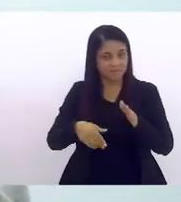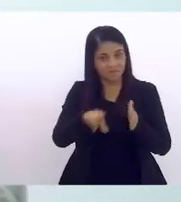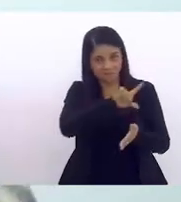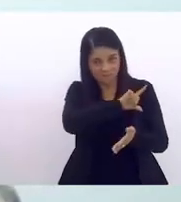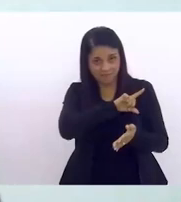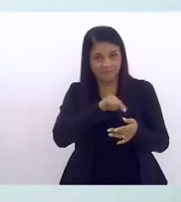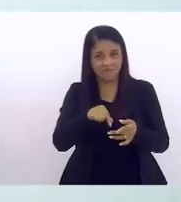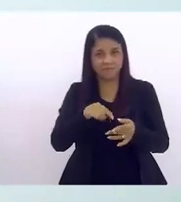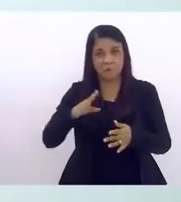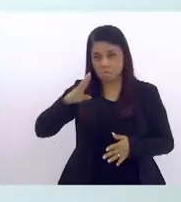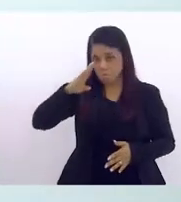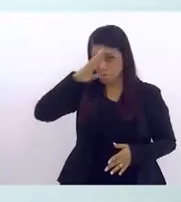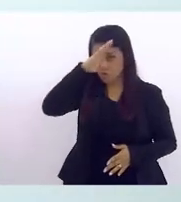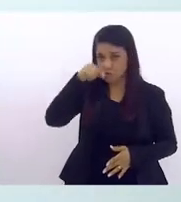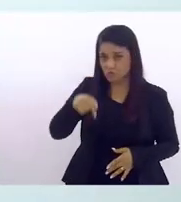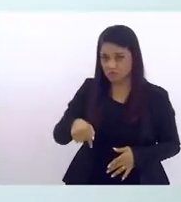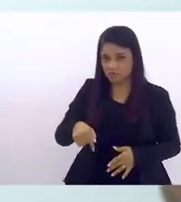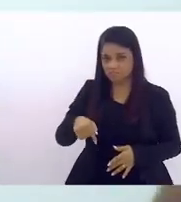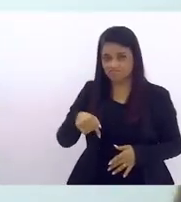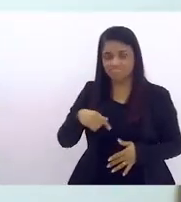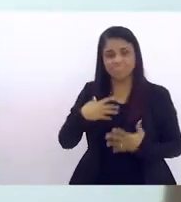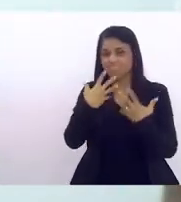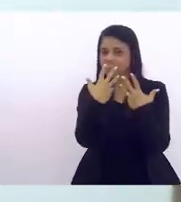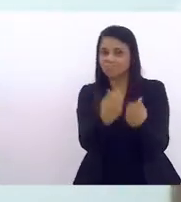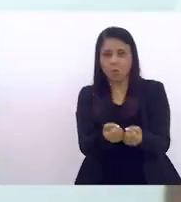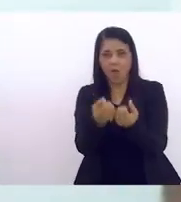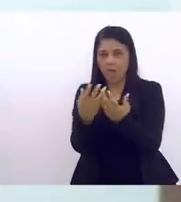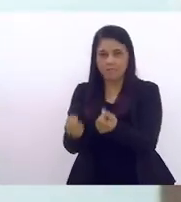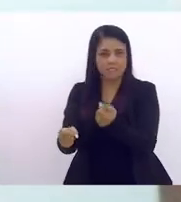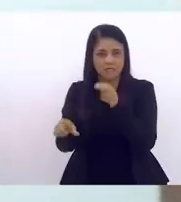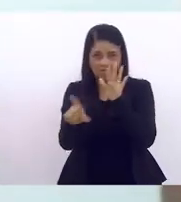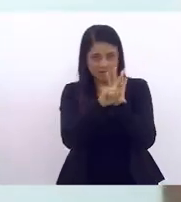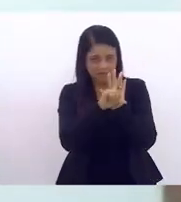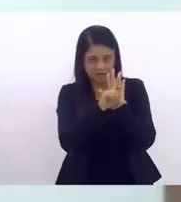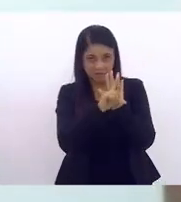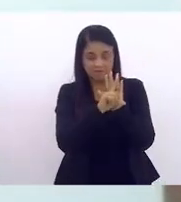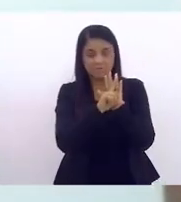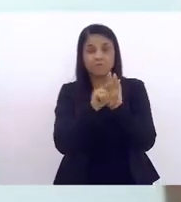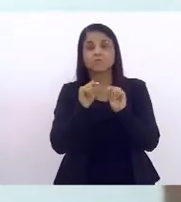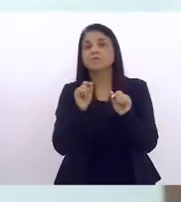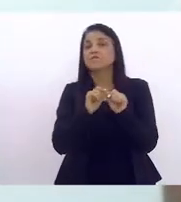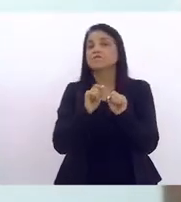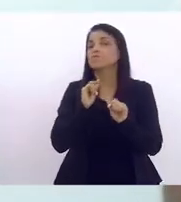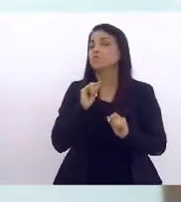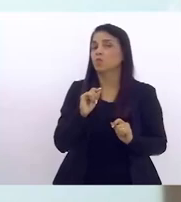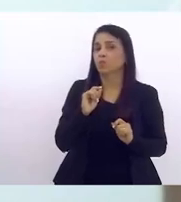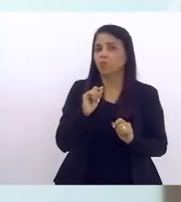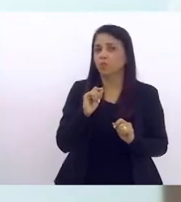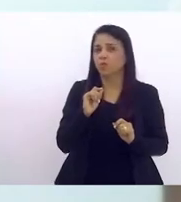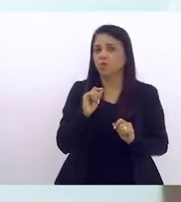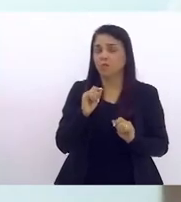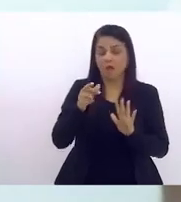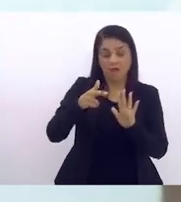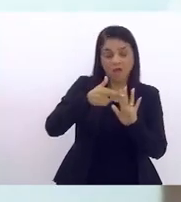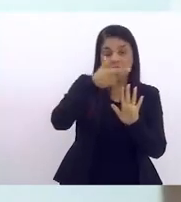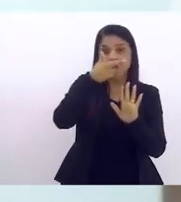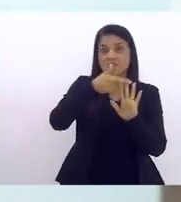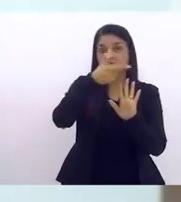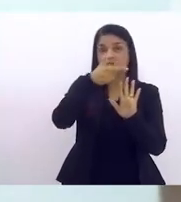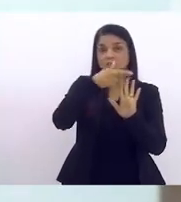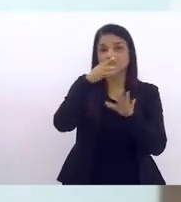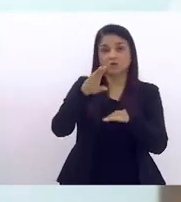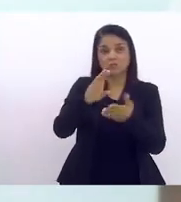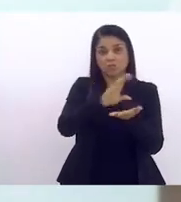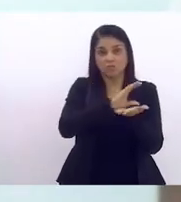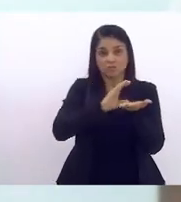extremamente bolsonarista, não se conformava com essas leis e fizeram uma resolução do